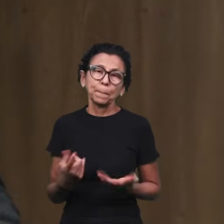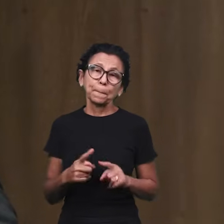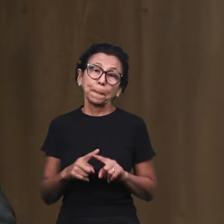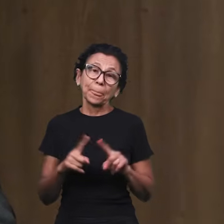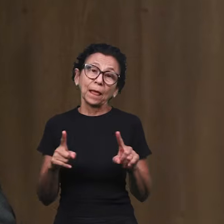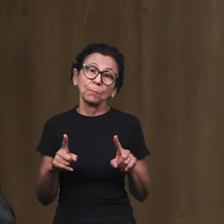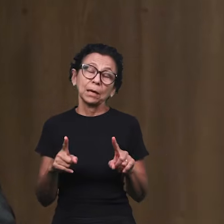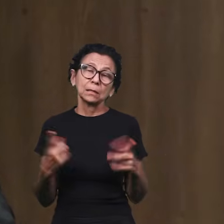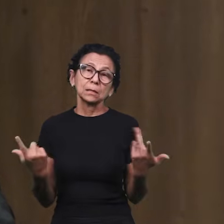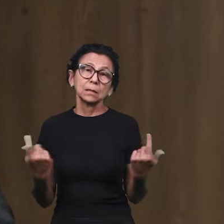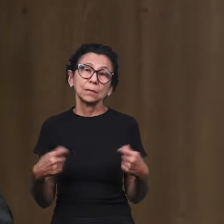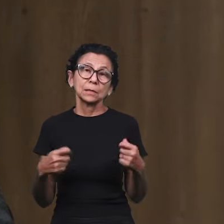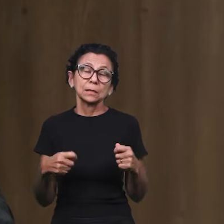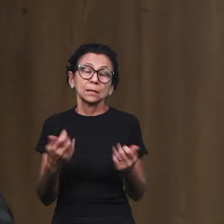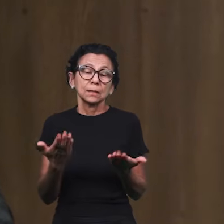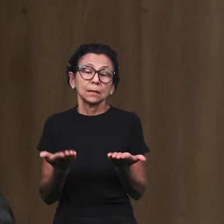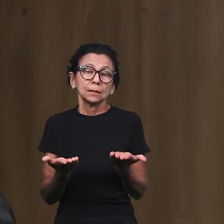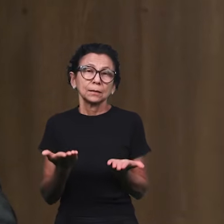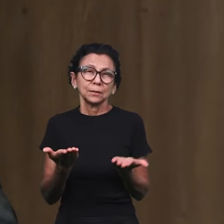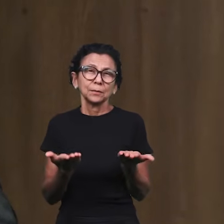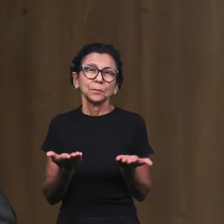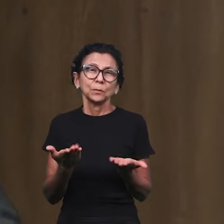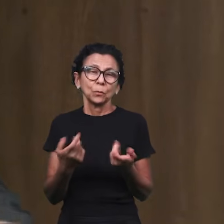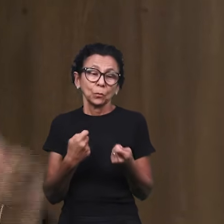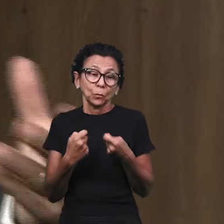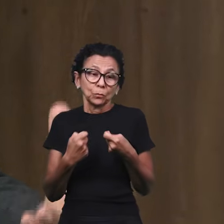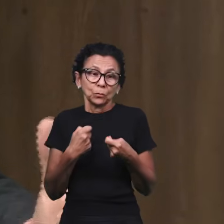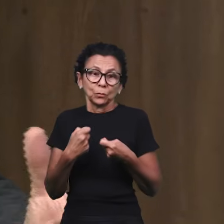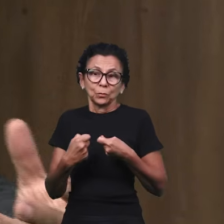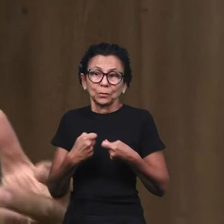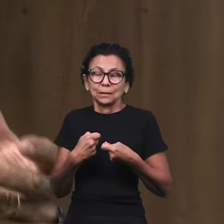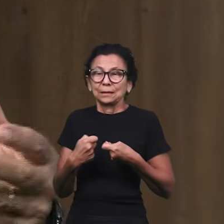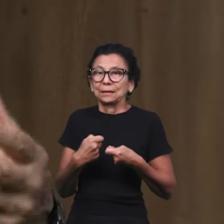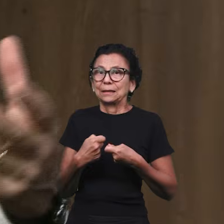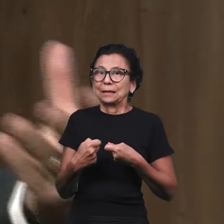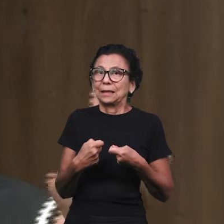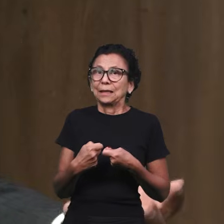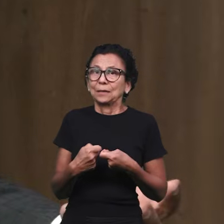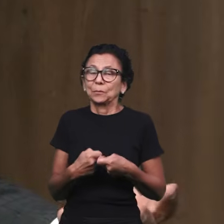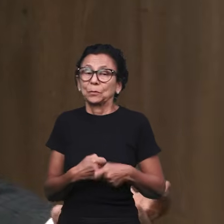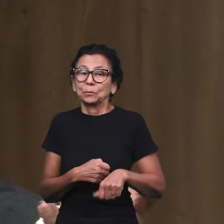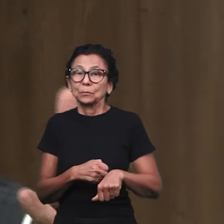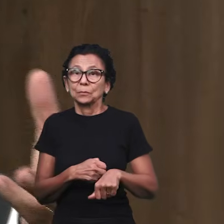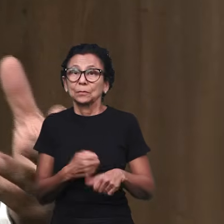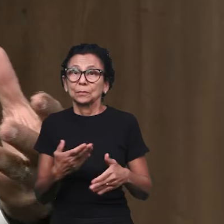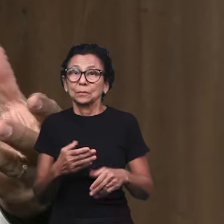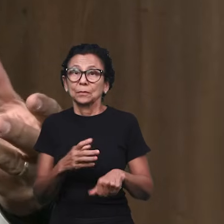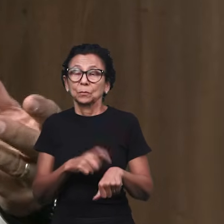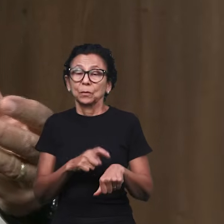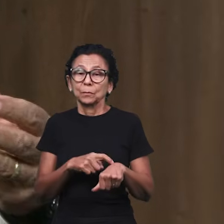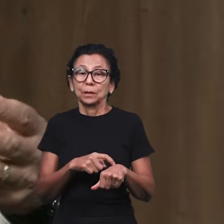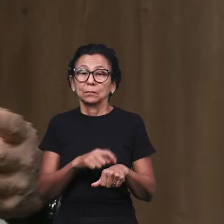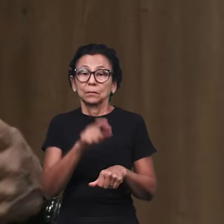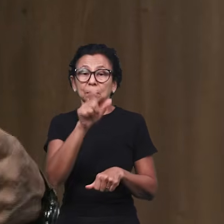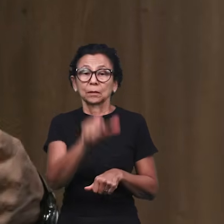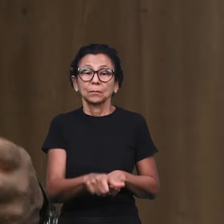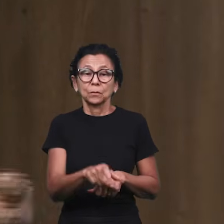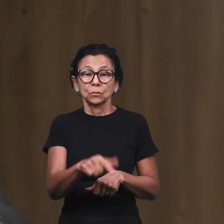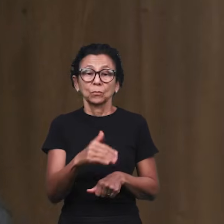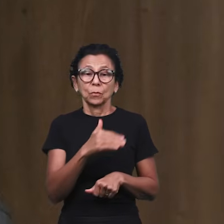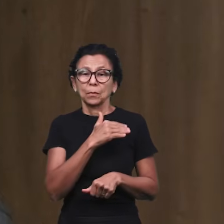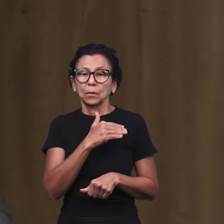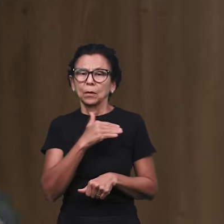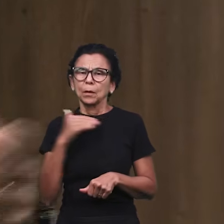é preciso que haja equilíbrio, porque num momento como esse, a família ela